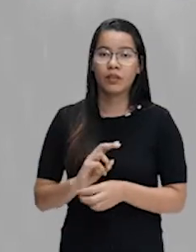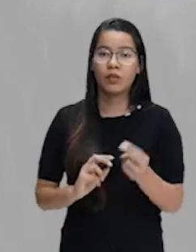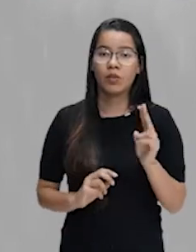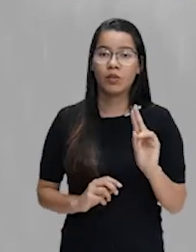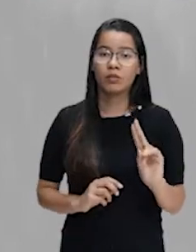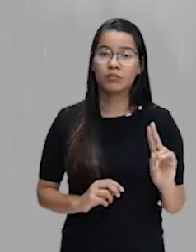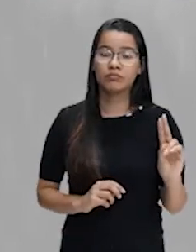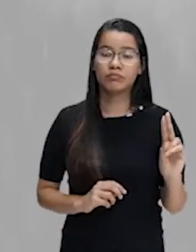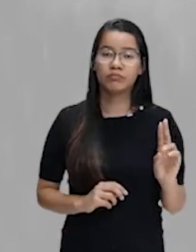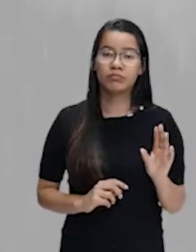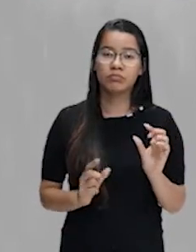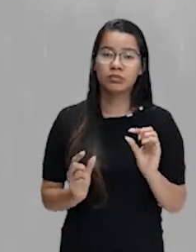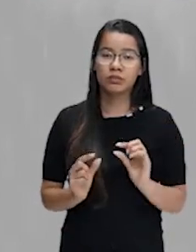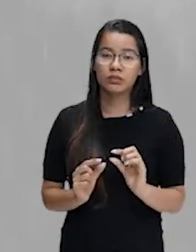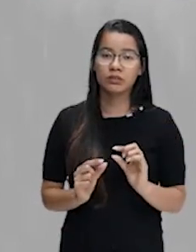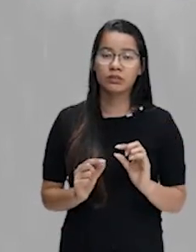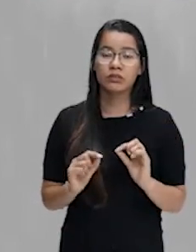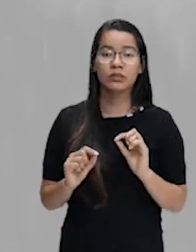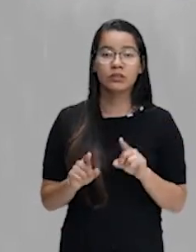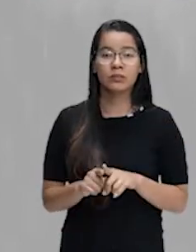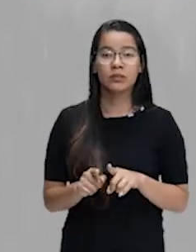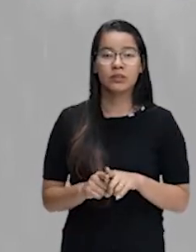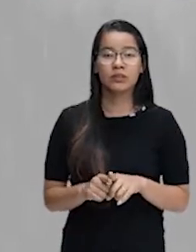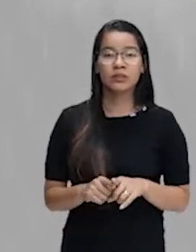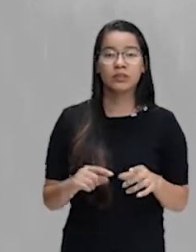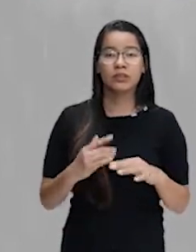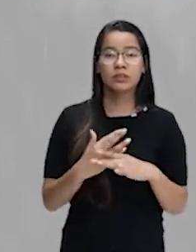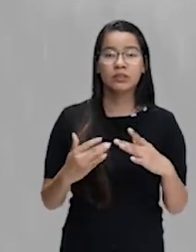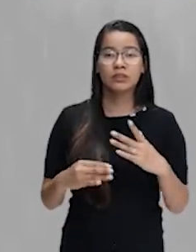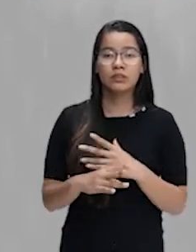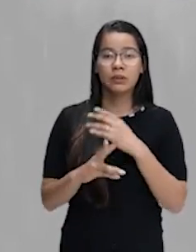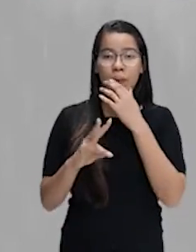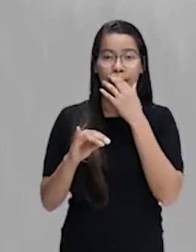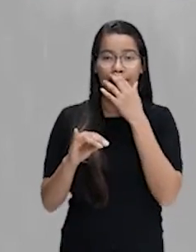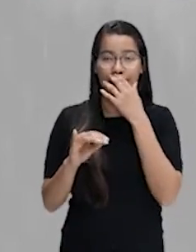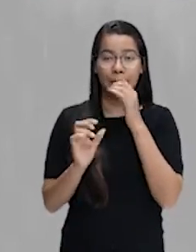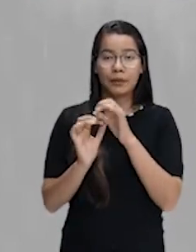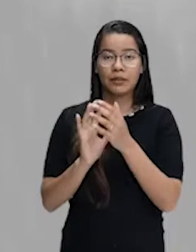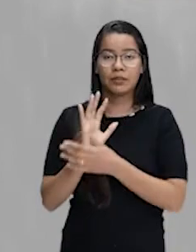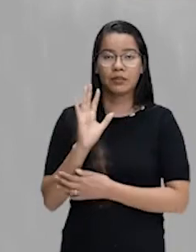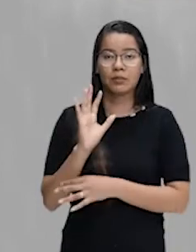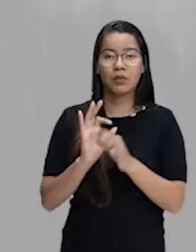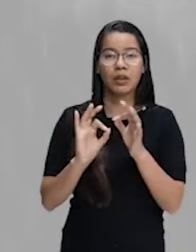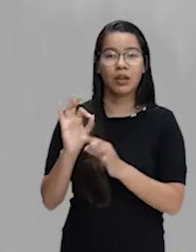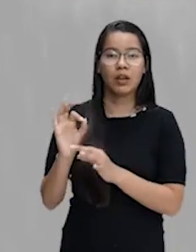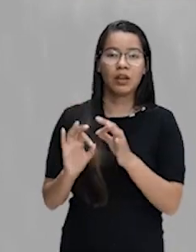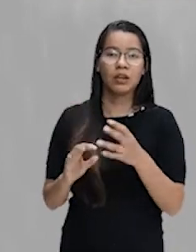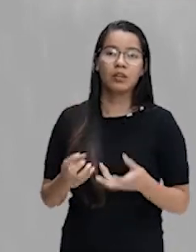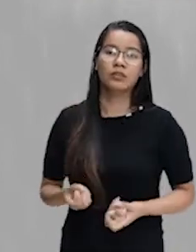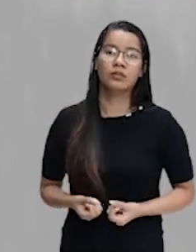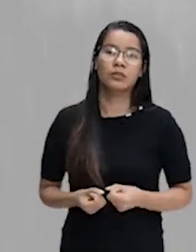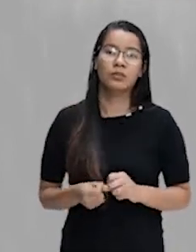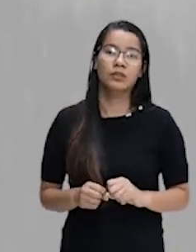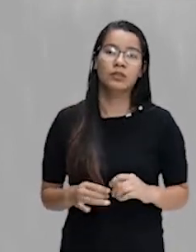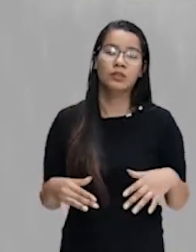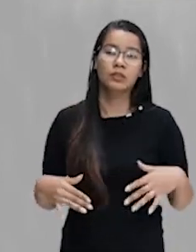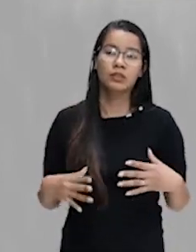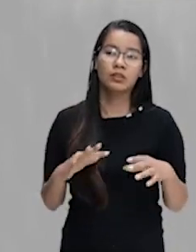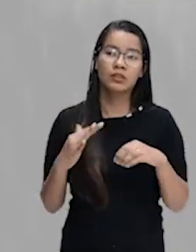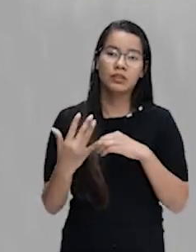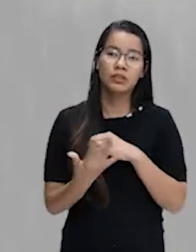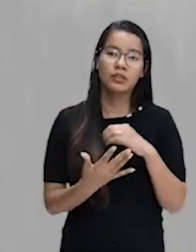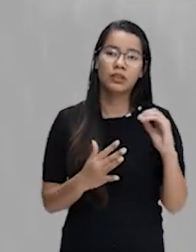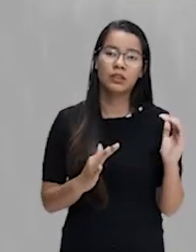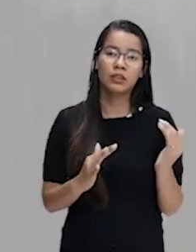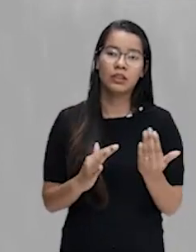pequenas universidades, e são cidades que vão criar uma arquitetura de proteção. Em torno dessas